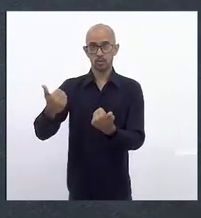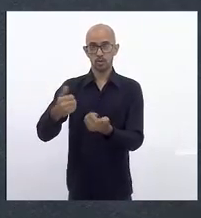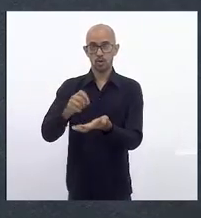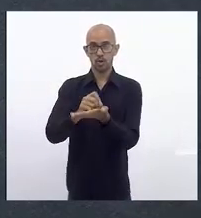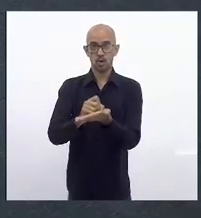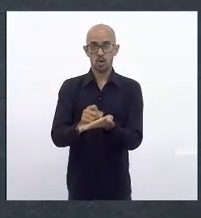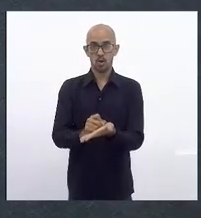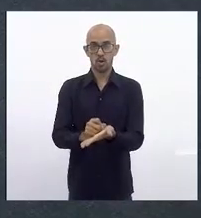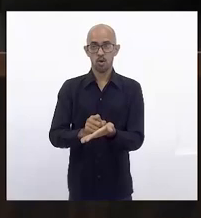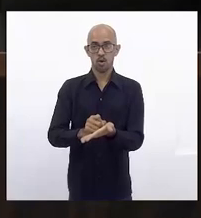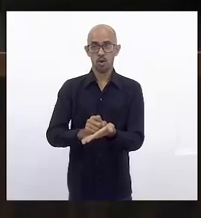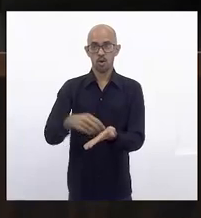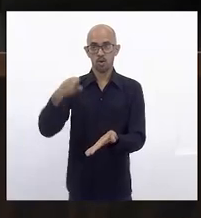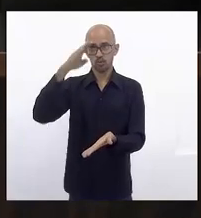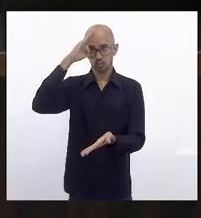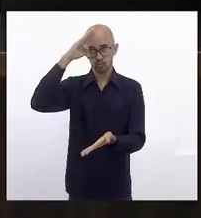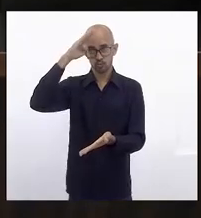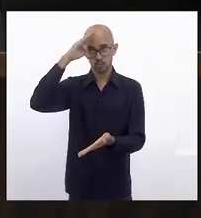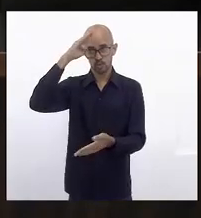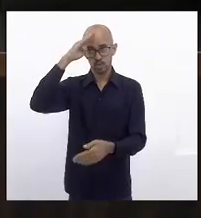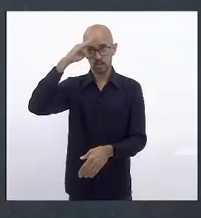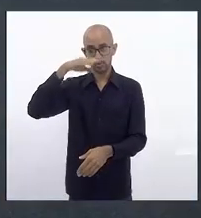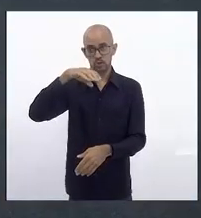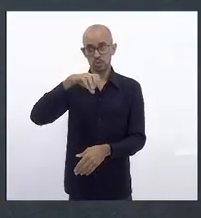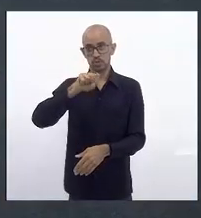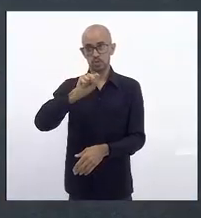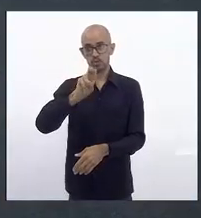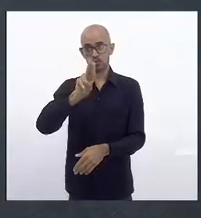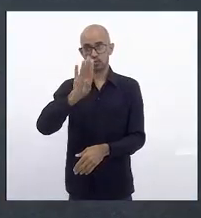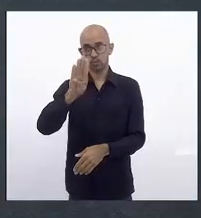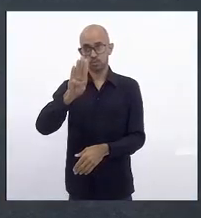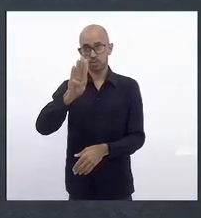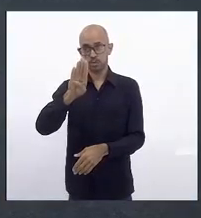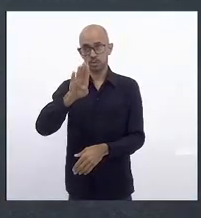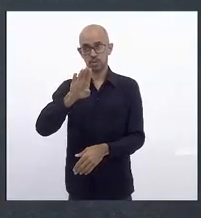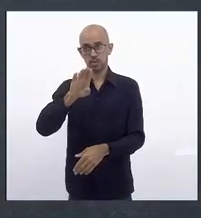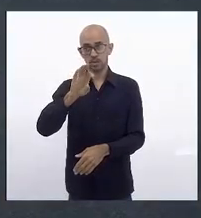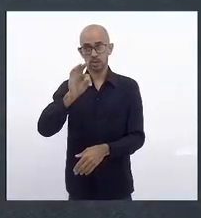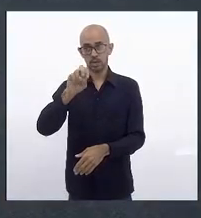subtenente Bernardo. Vamos. Porque ele tem um PL